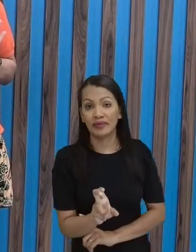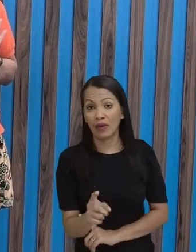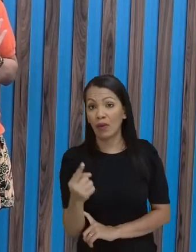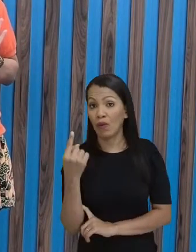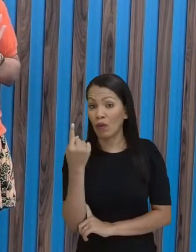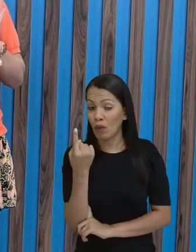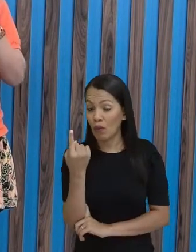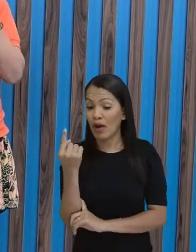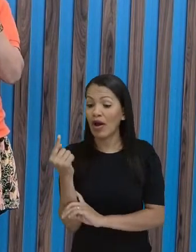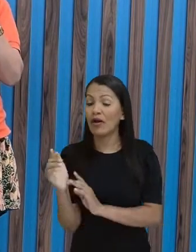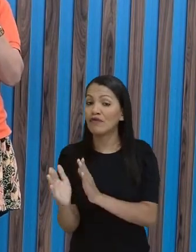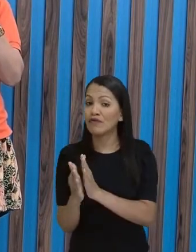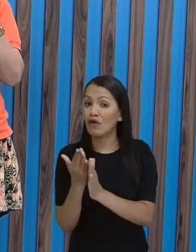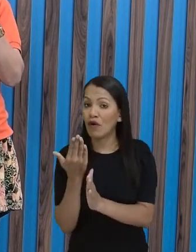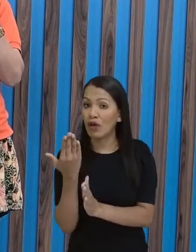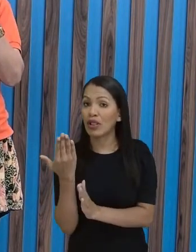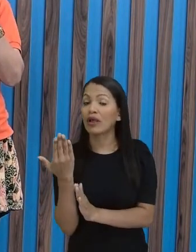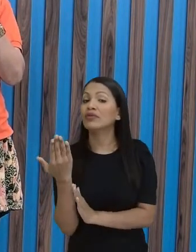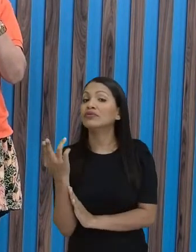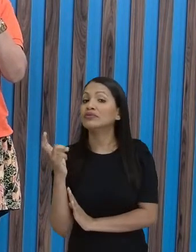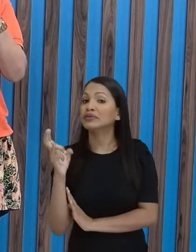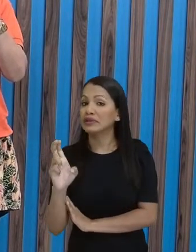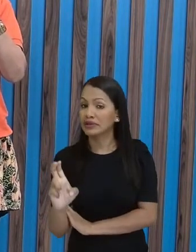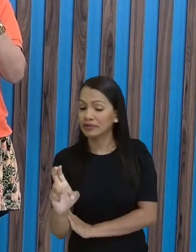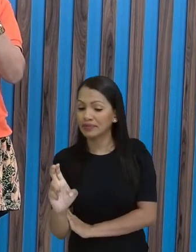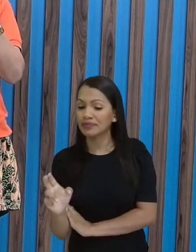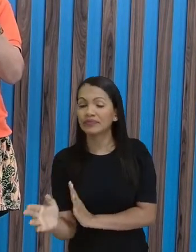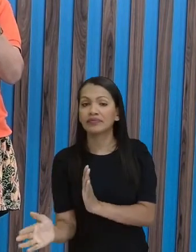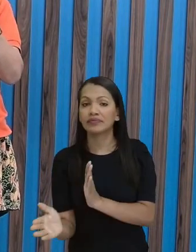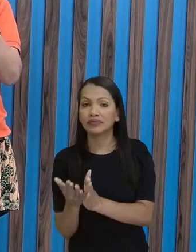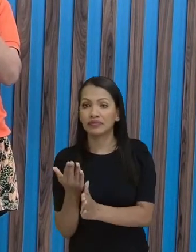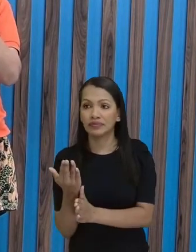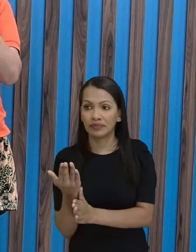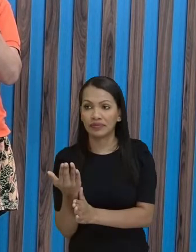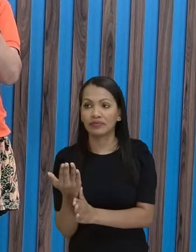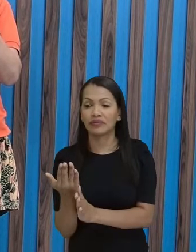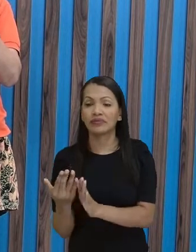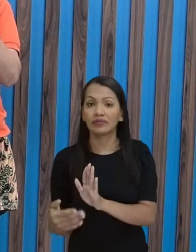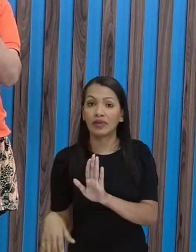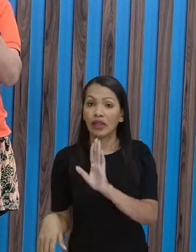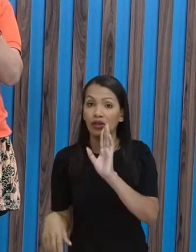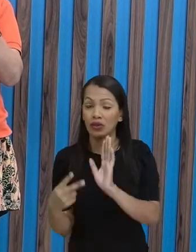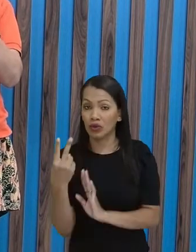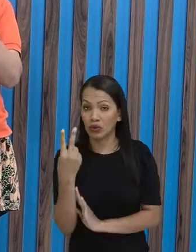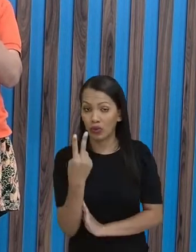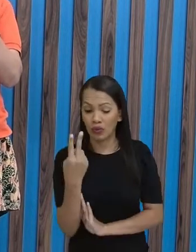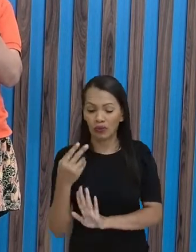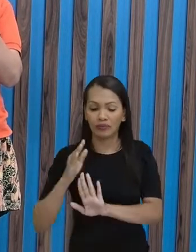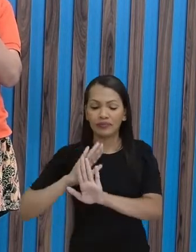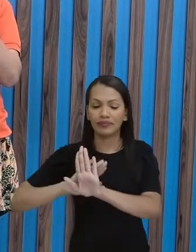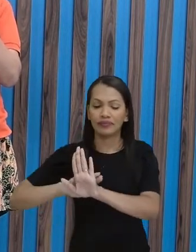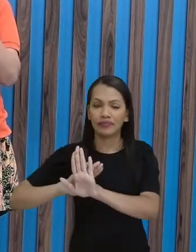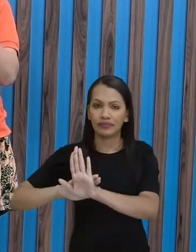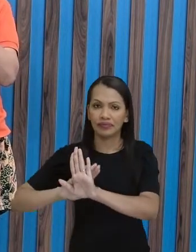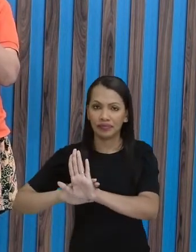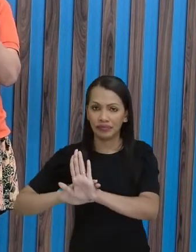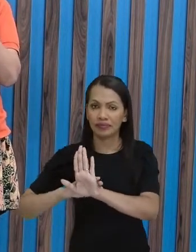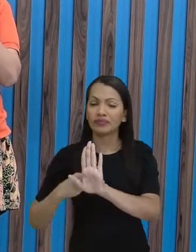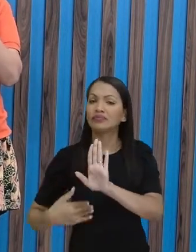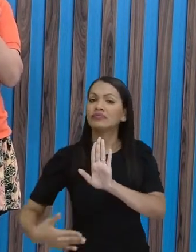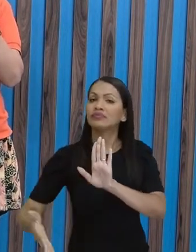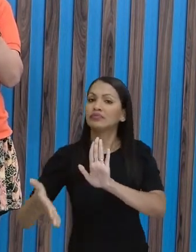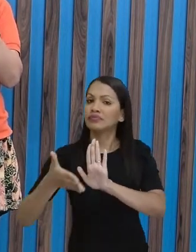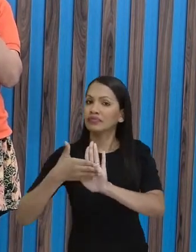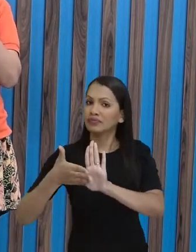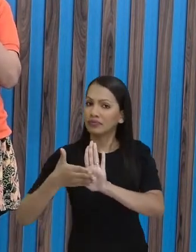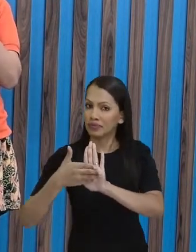página. Uma folha, como eu falei, ela tem 2 páginas. A face da frente e a face de